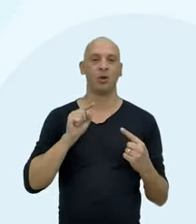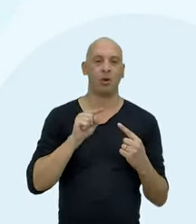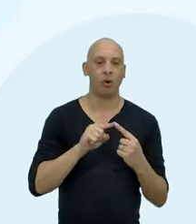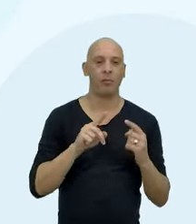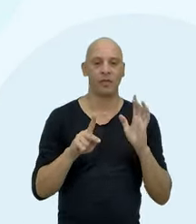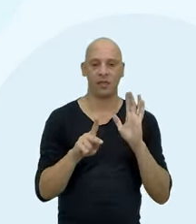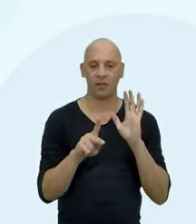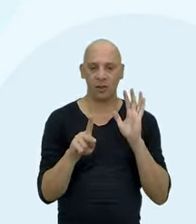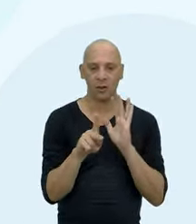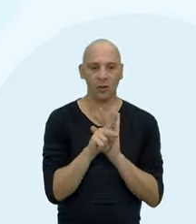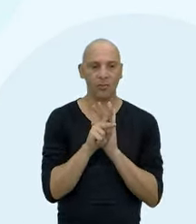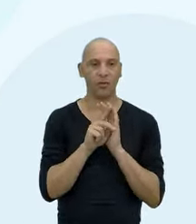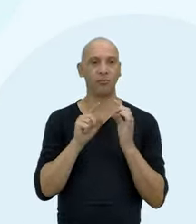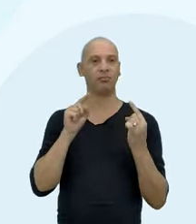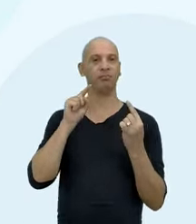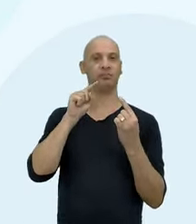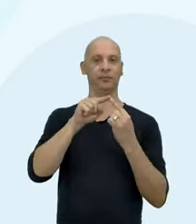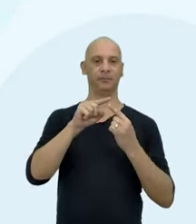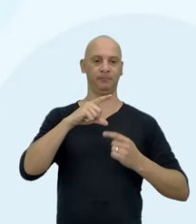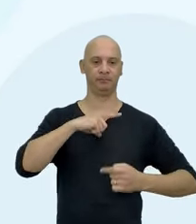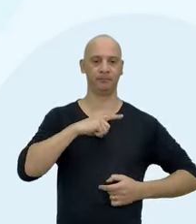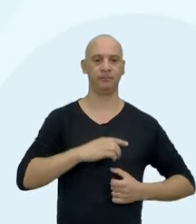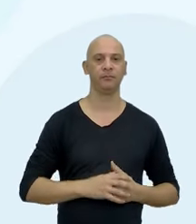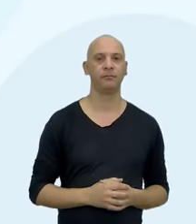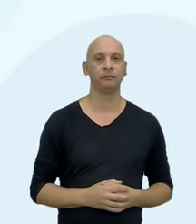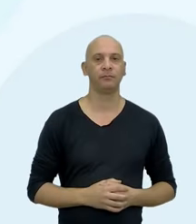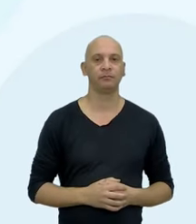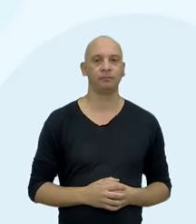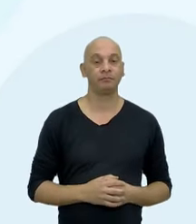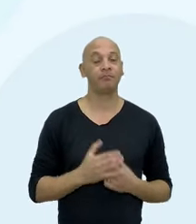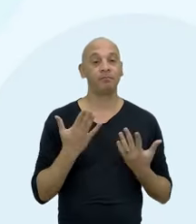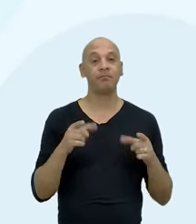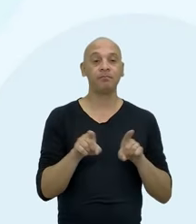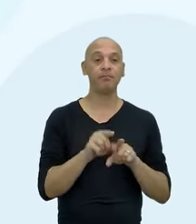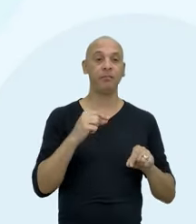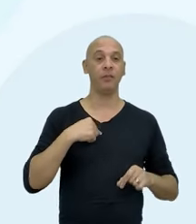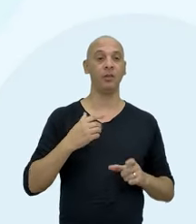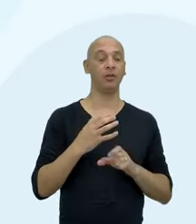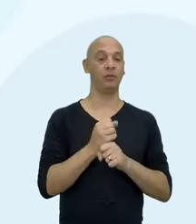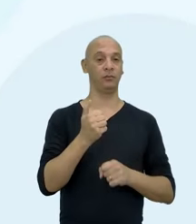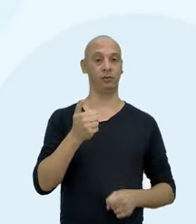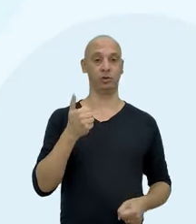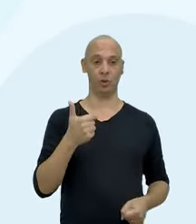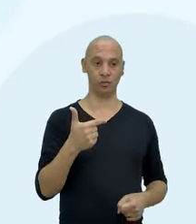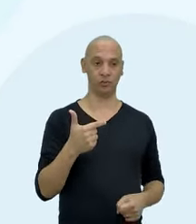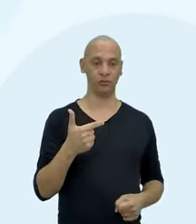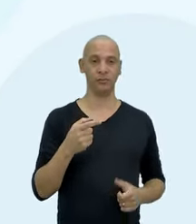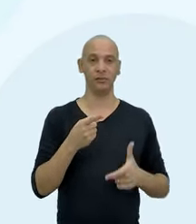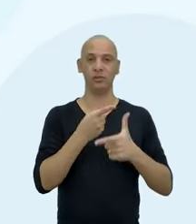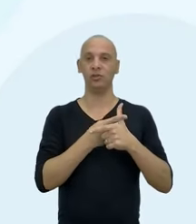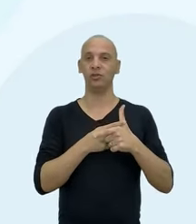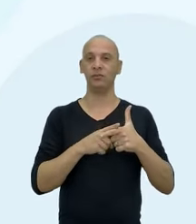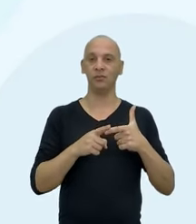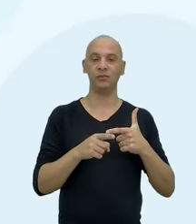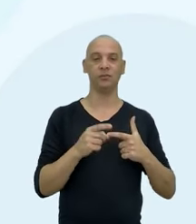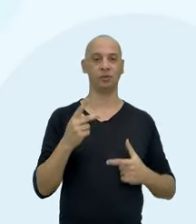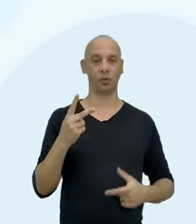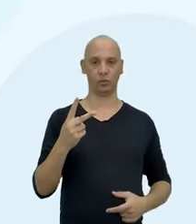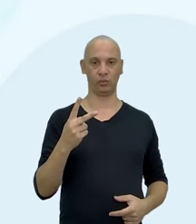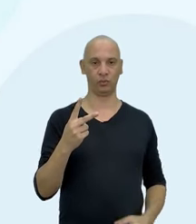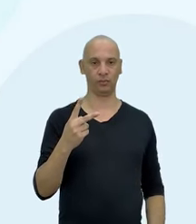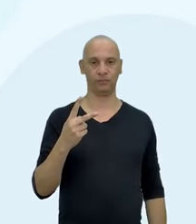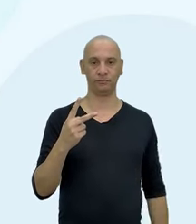contorna a figura a linha poligonal que contorna os figura né então eu tenho 12 nós vamos dividir por dois